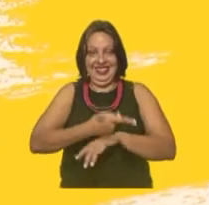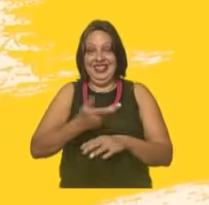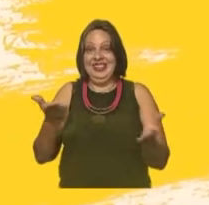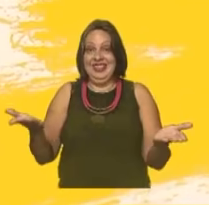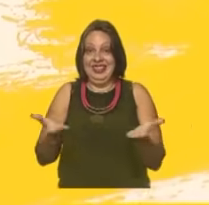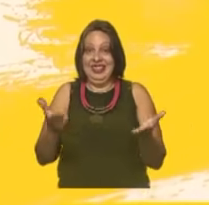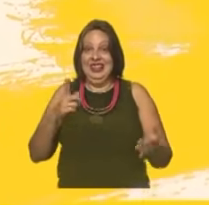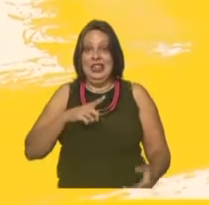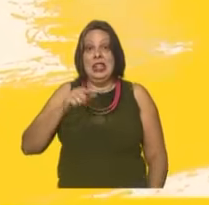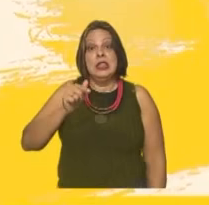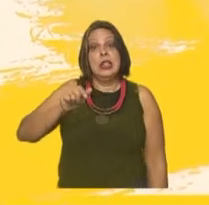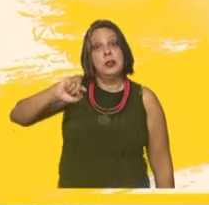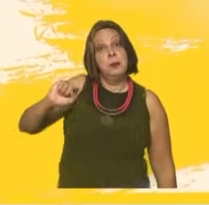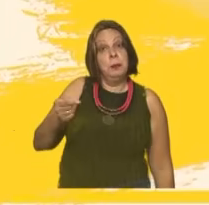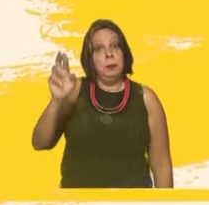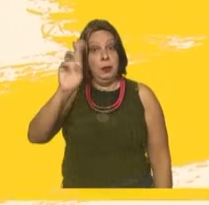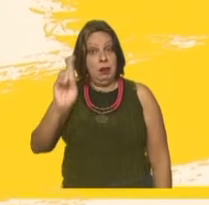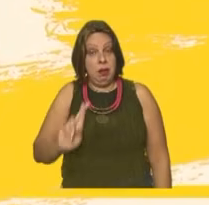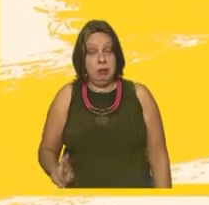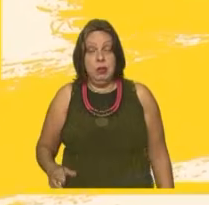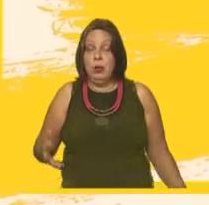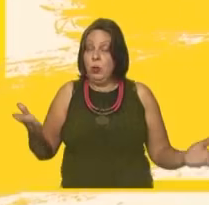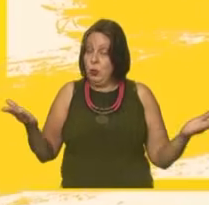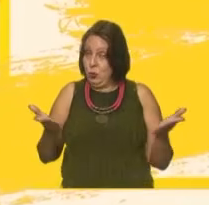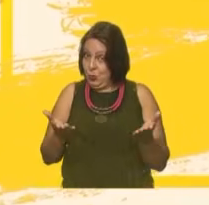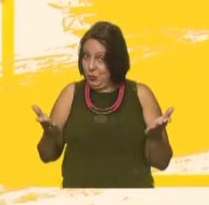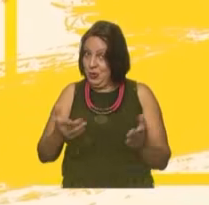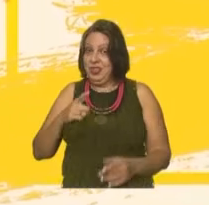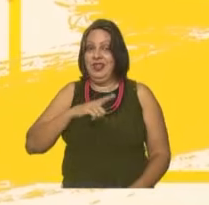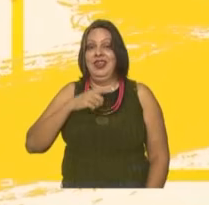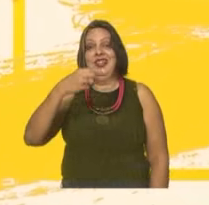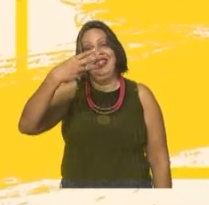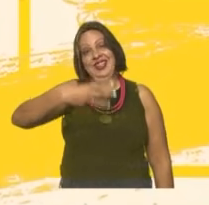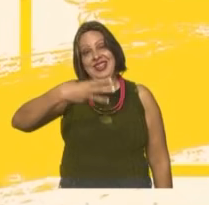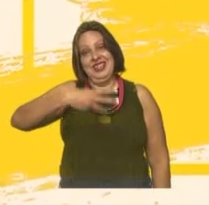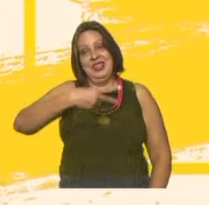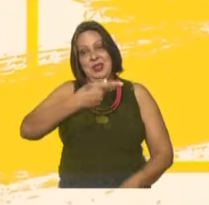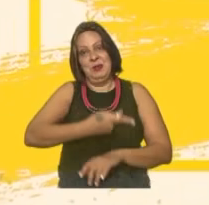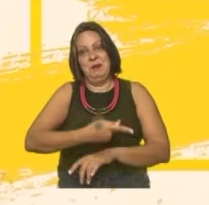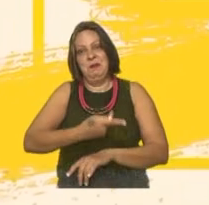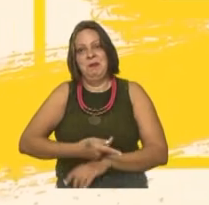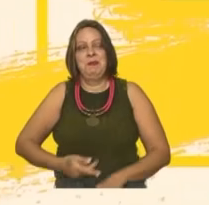hoje tem R$7 mil, R$7 mil agora, no terceiro prêmio!